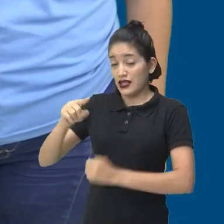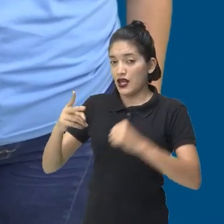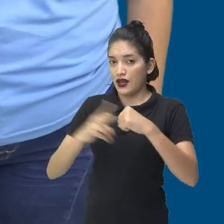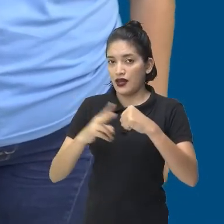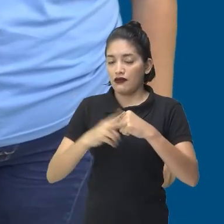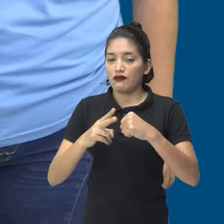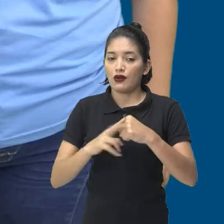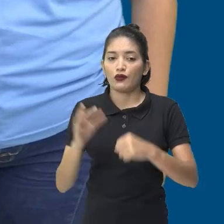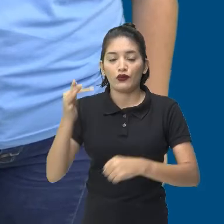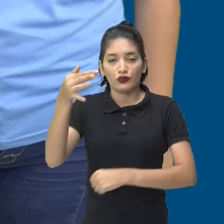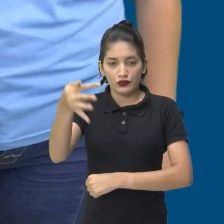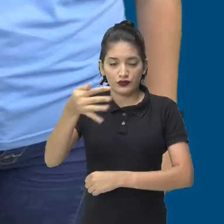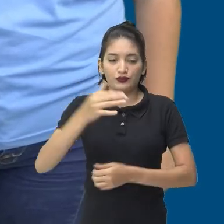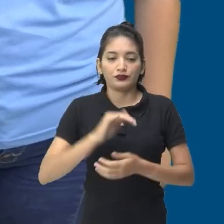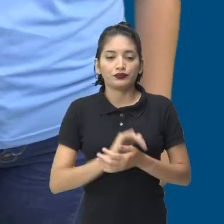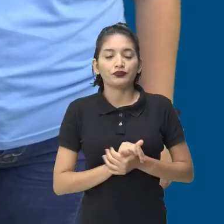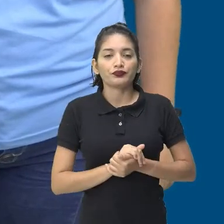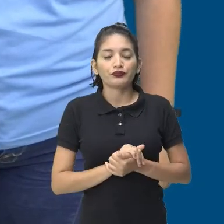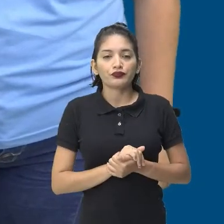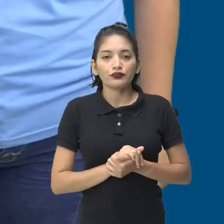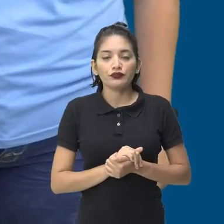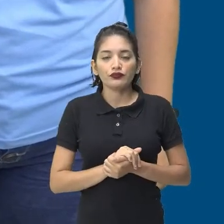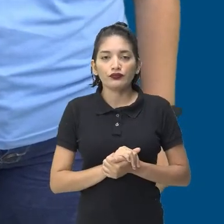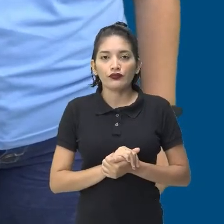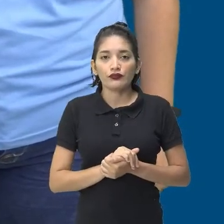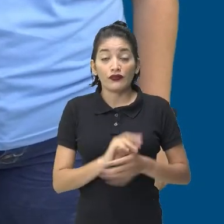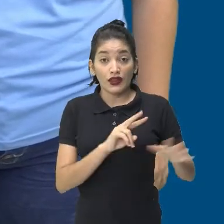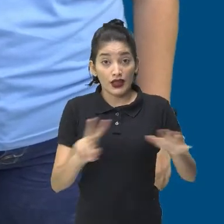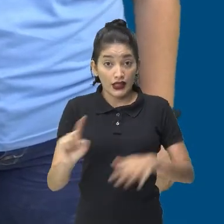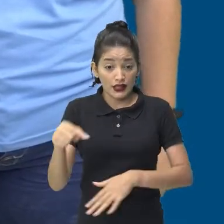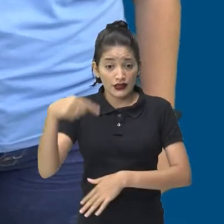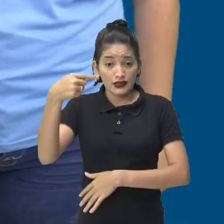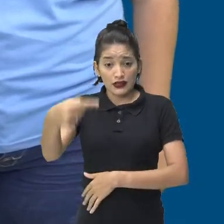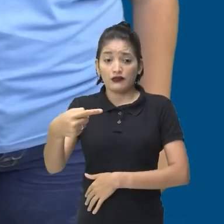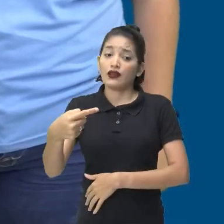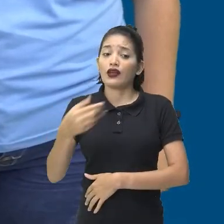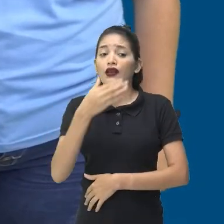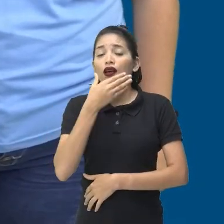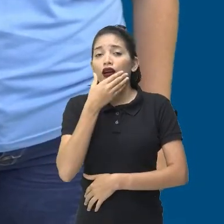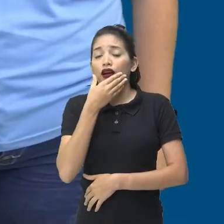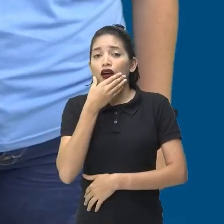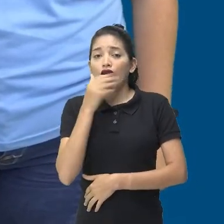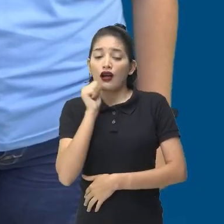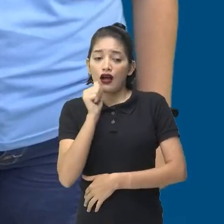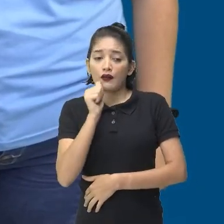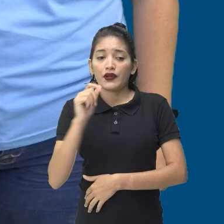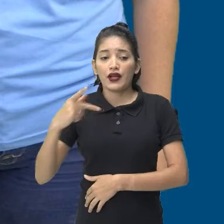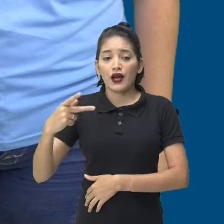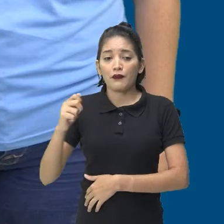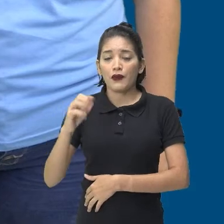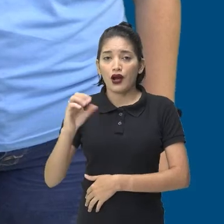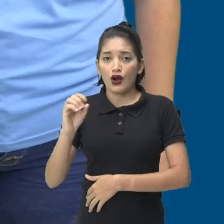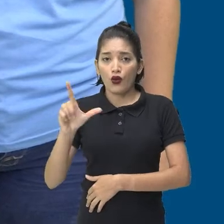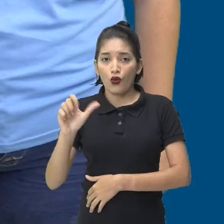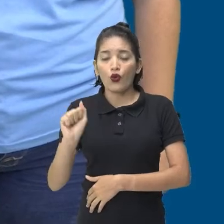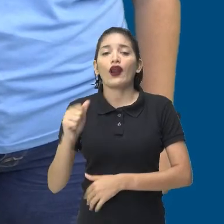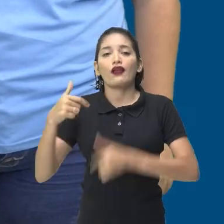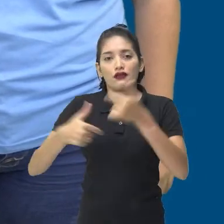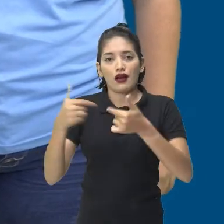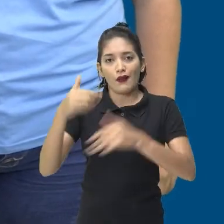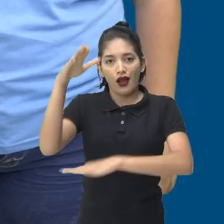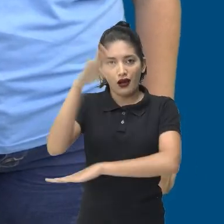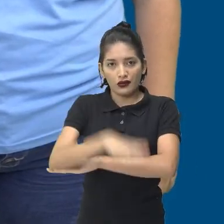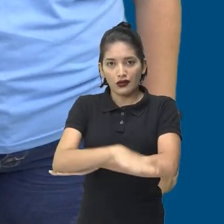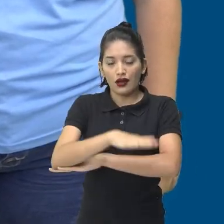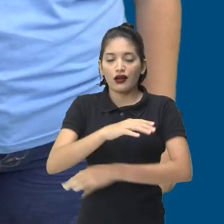no futuro imperfeito. La semana que viene, Paola trabalhará hasta tarde,